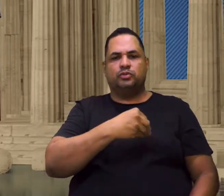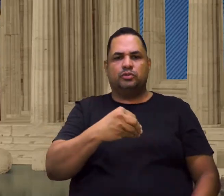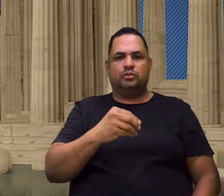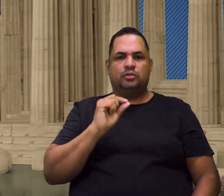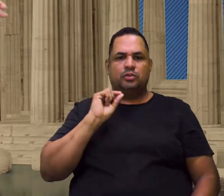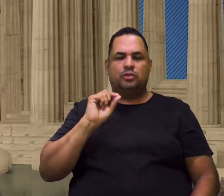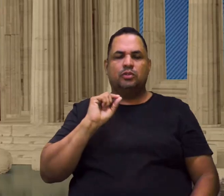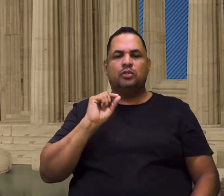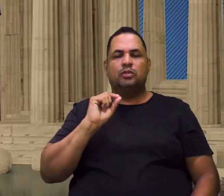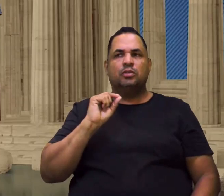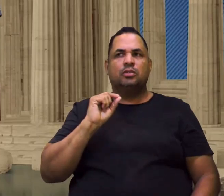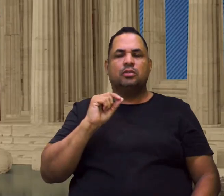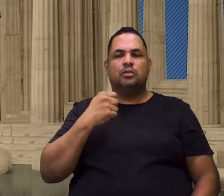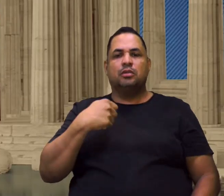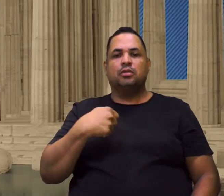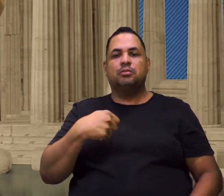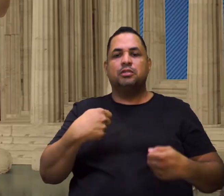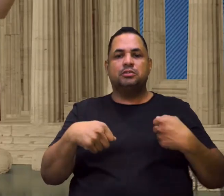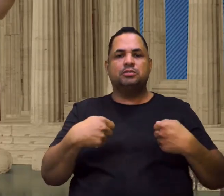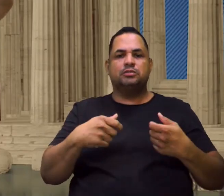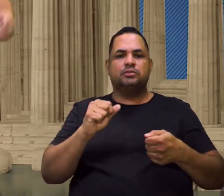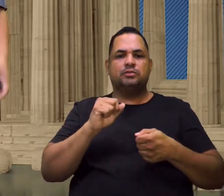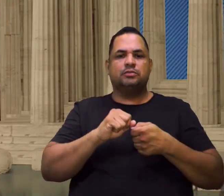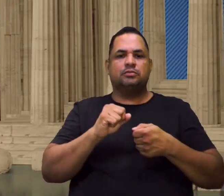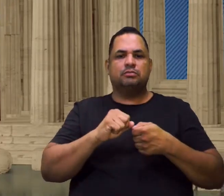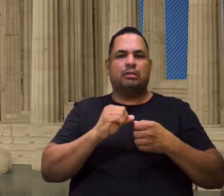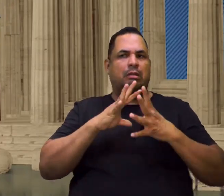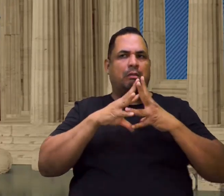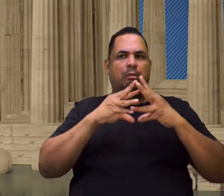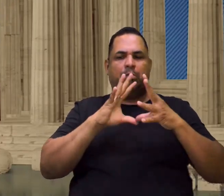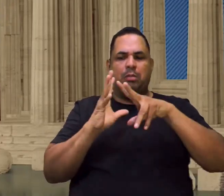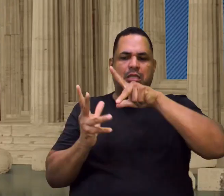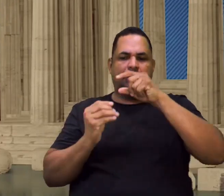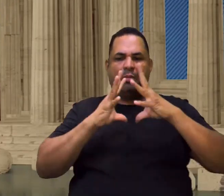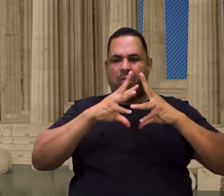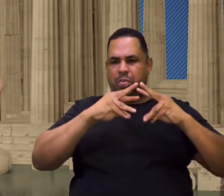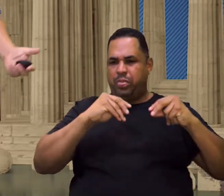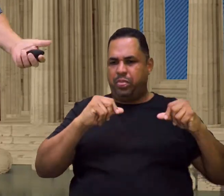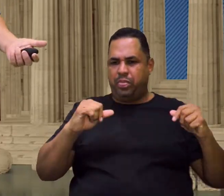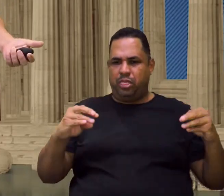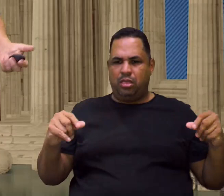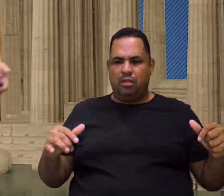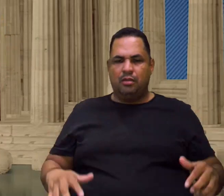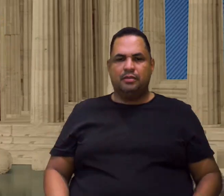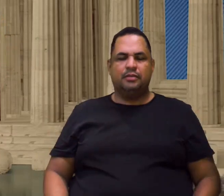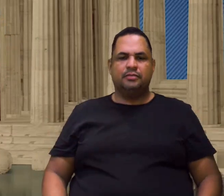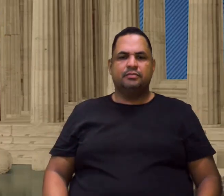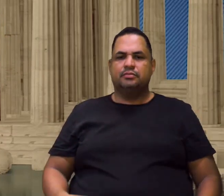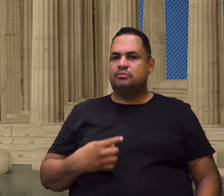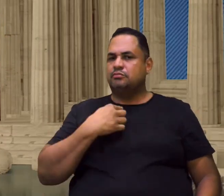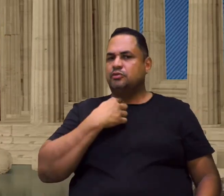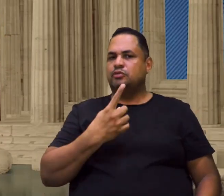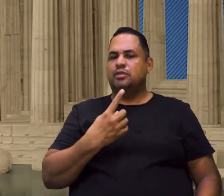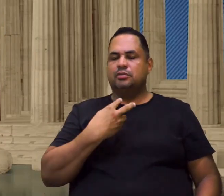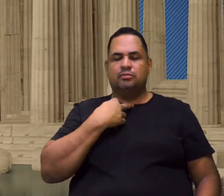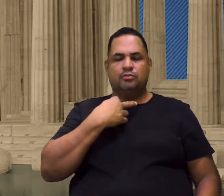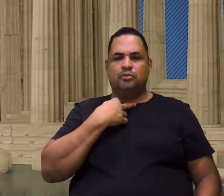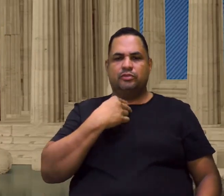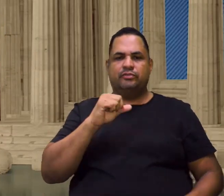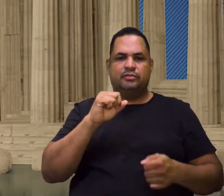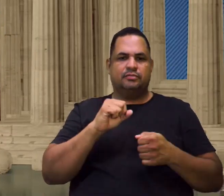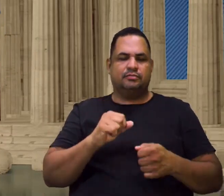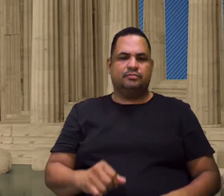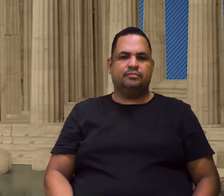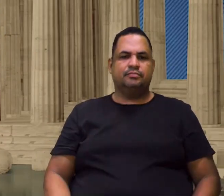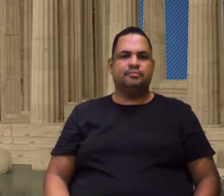O que que eu devo deixar para eles, né? Planeta degradado? Não é legal isso. Pode até não gerar, né, a nossa família lá